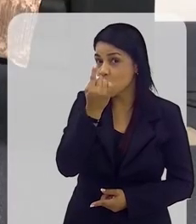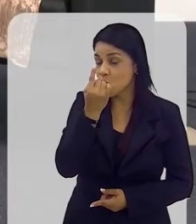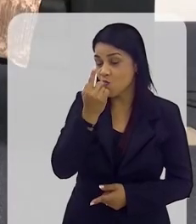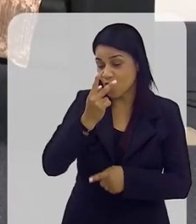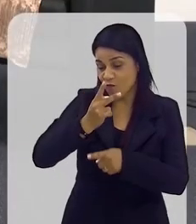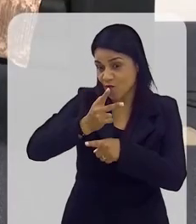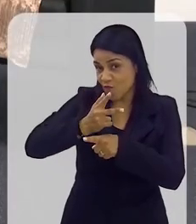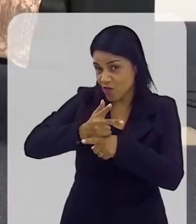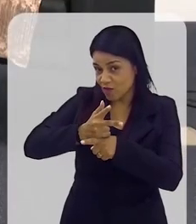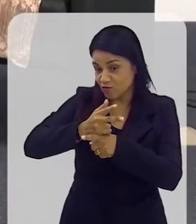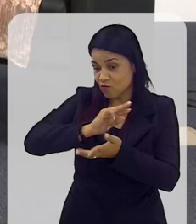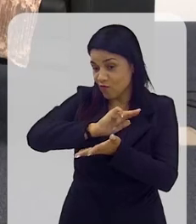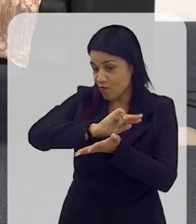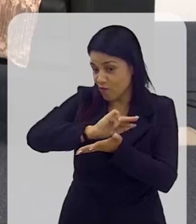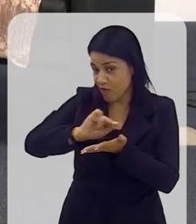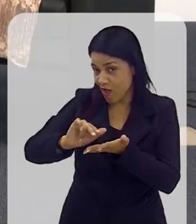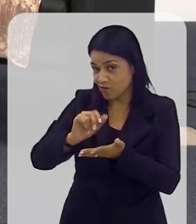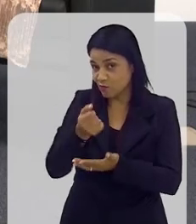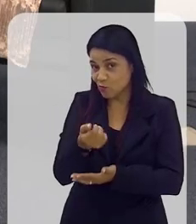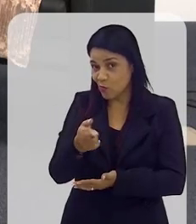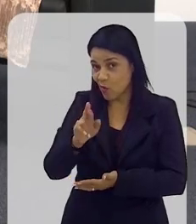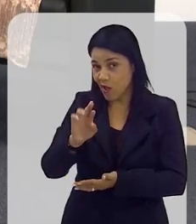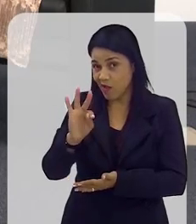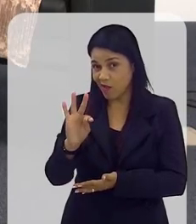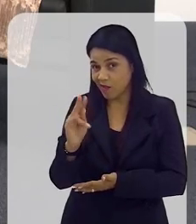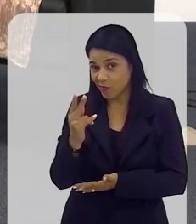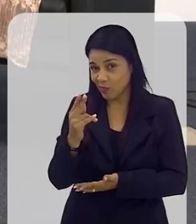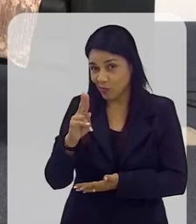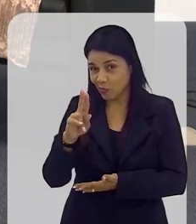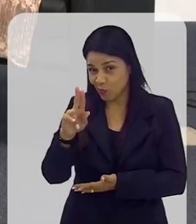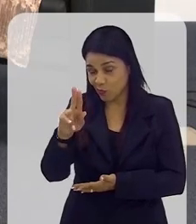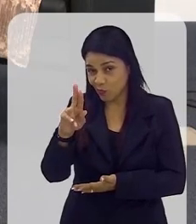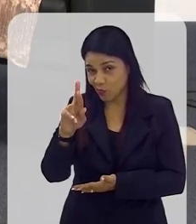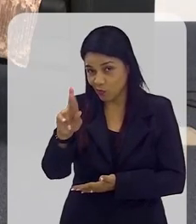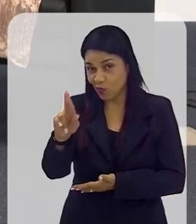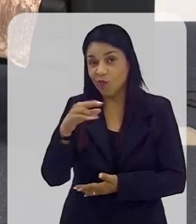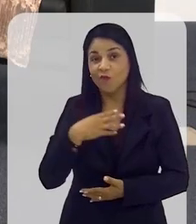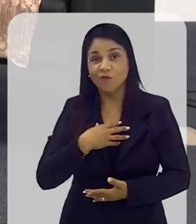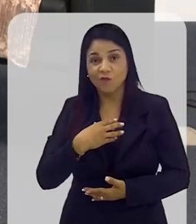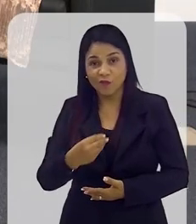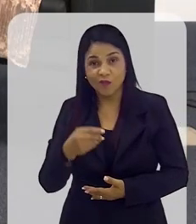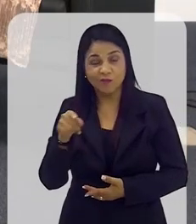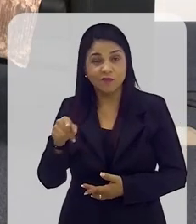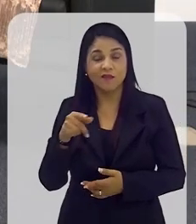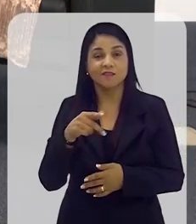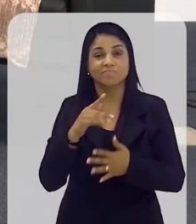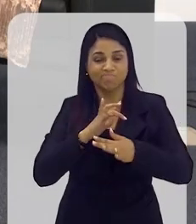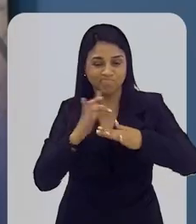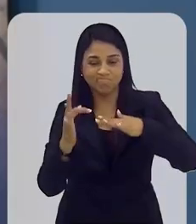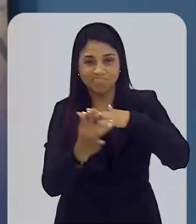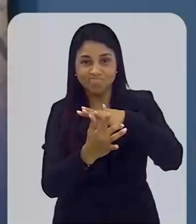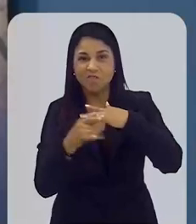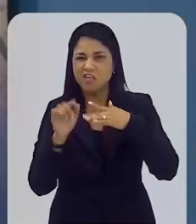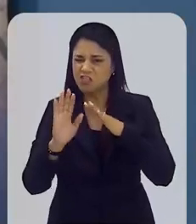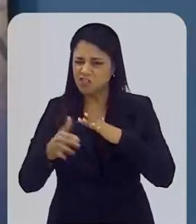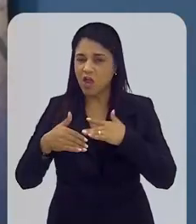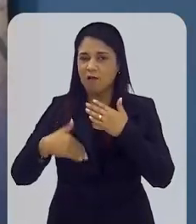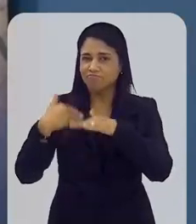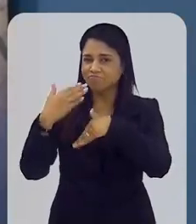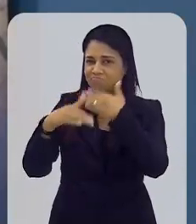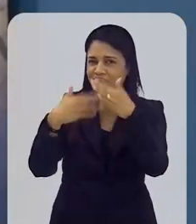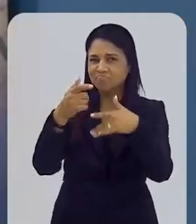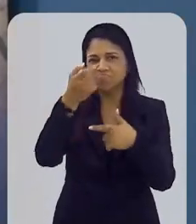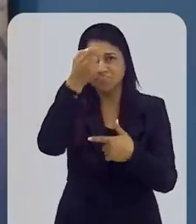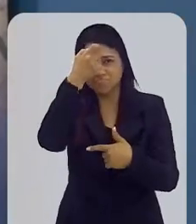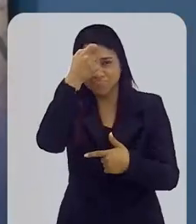vários vídeos que a gente viu do Arthur, seu filho, nas suas redes sociais, né? E ele já tem uma